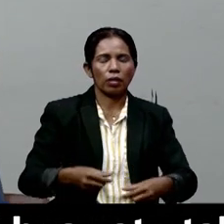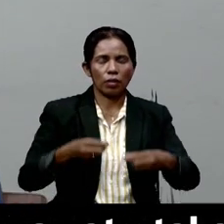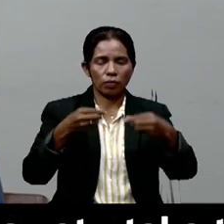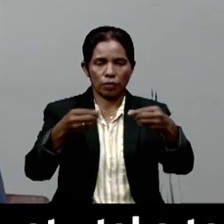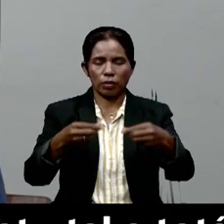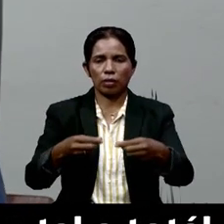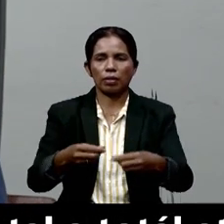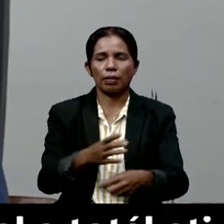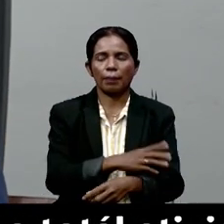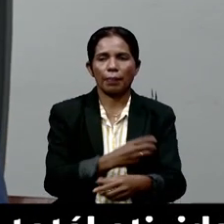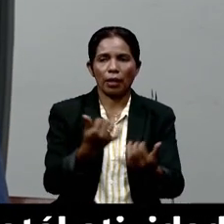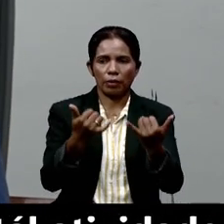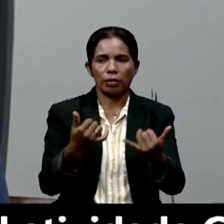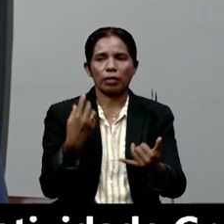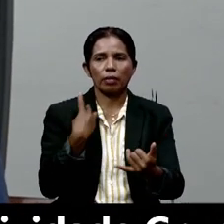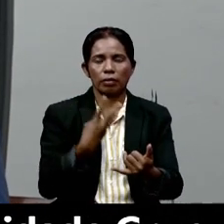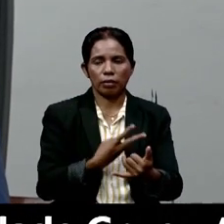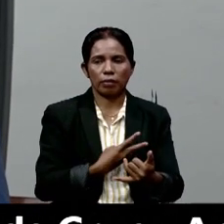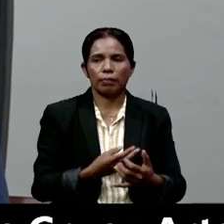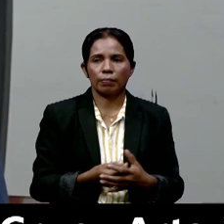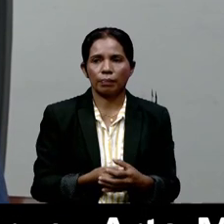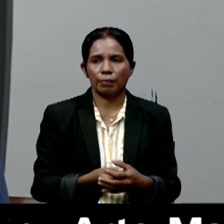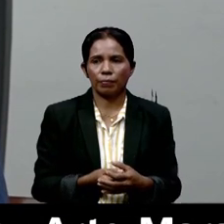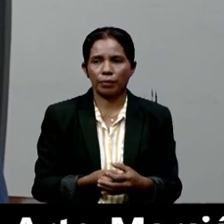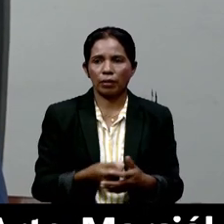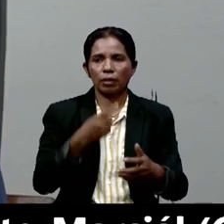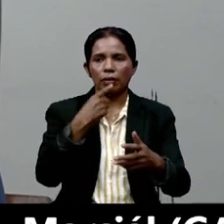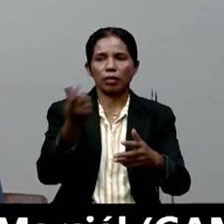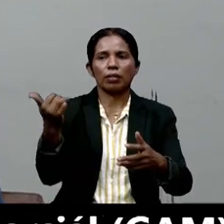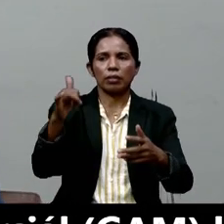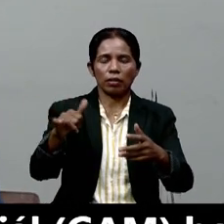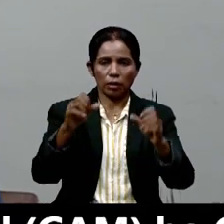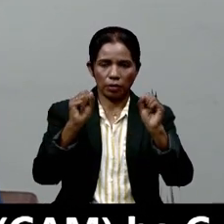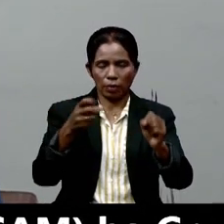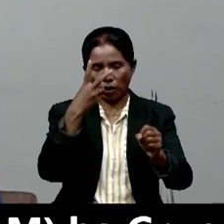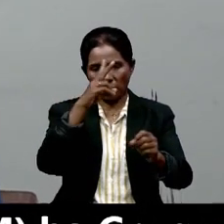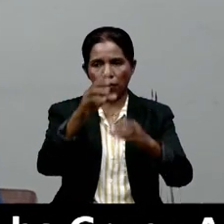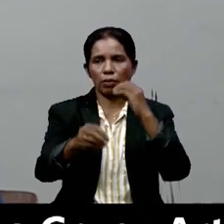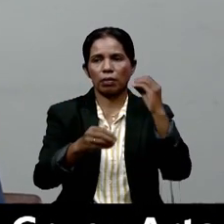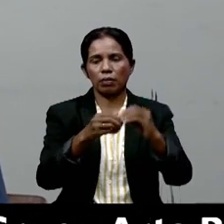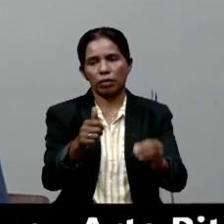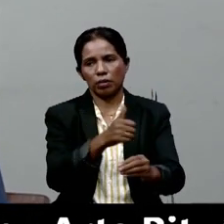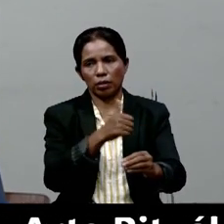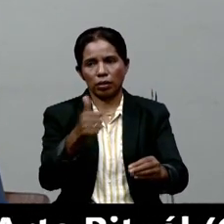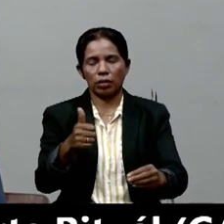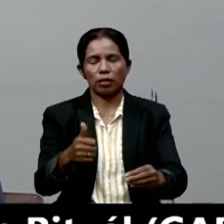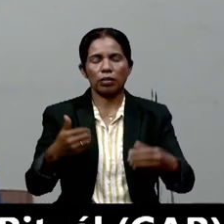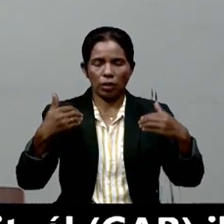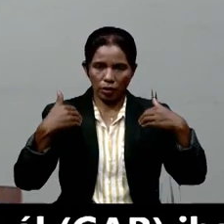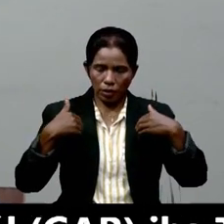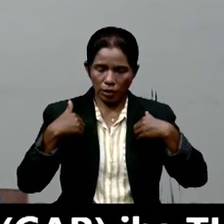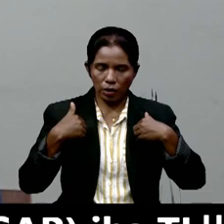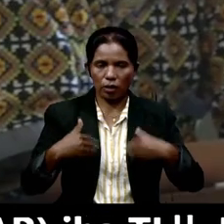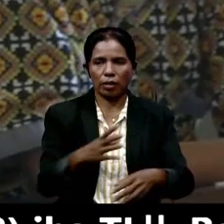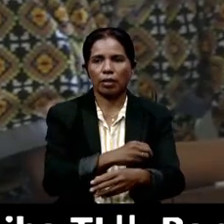sabe e tomar agora balu hati teka tersir konsep kerja oleh tiada i balu sih proses sudah saya